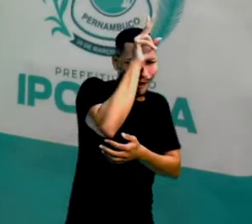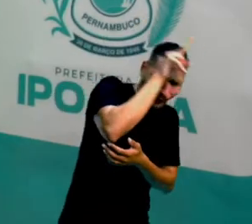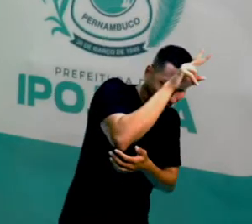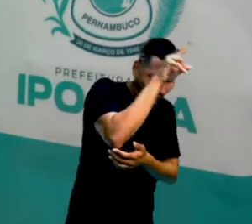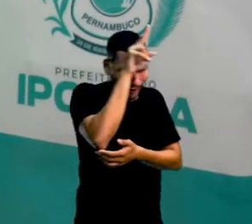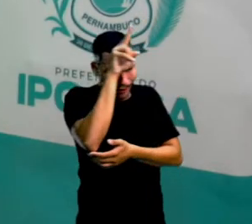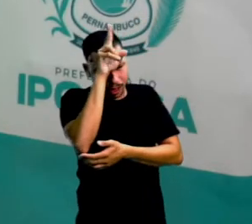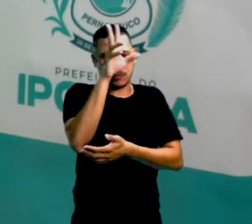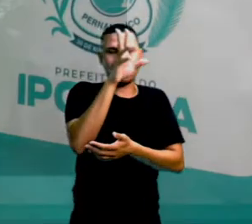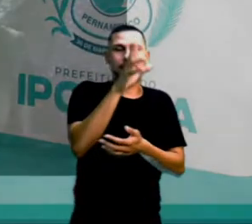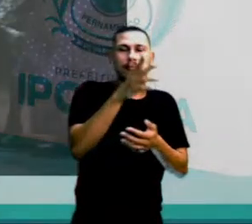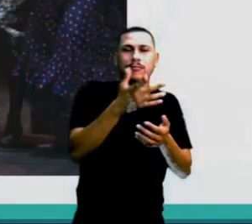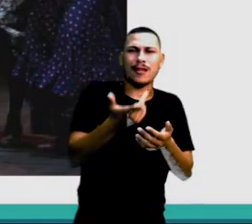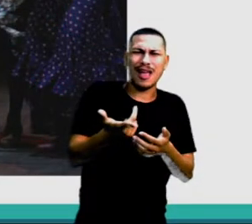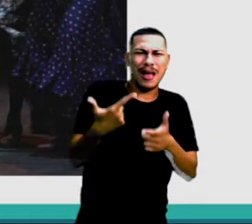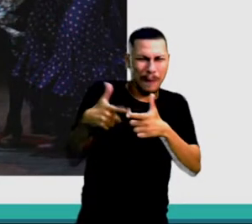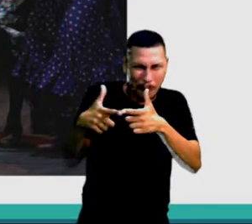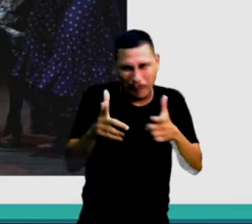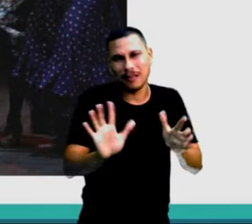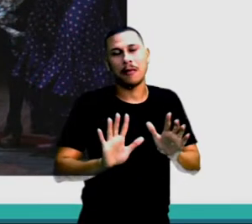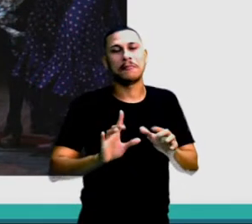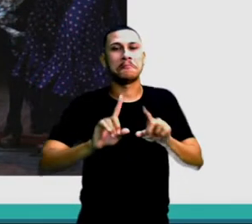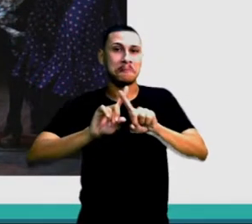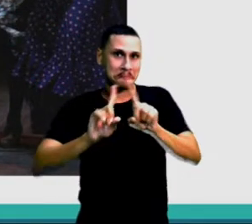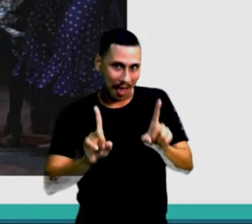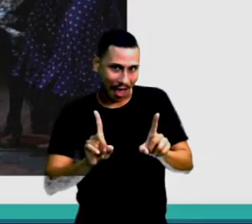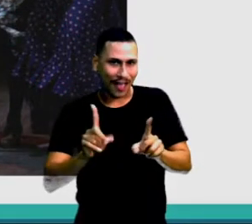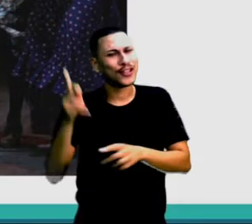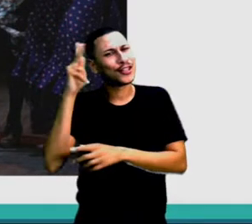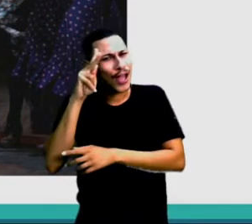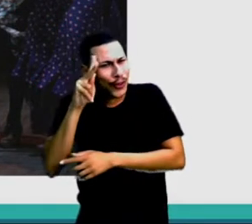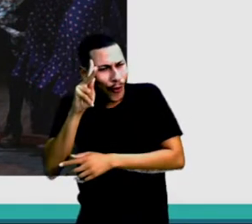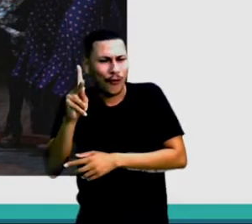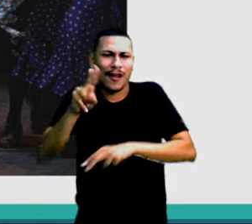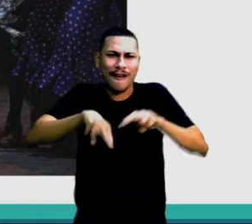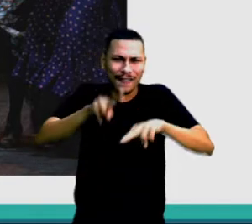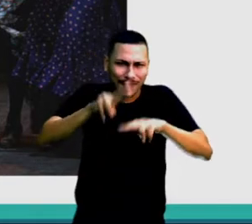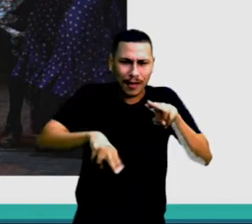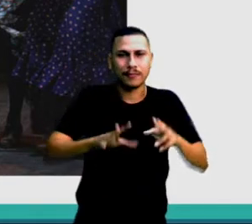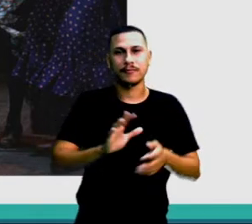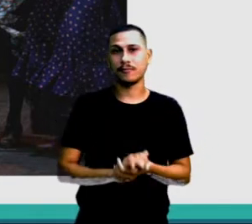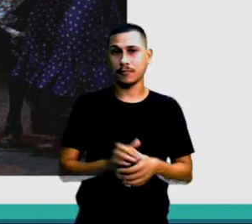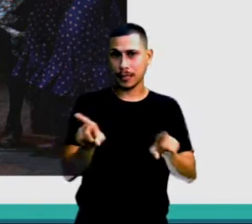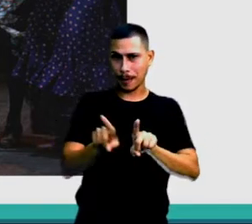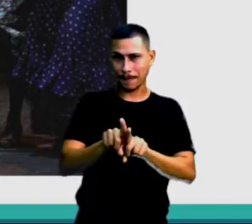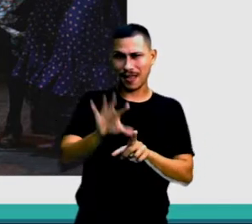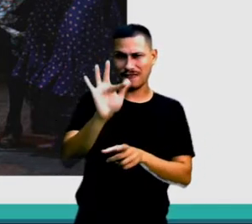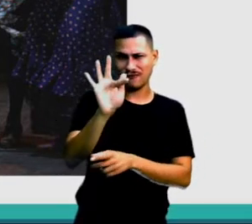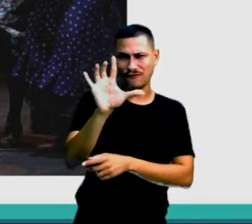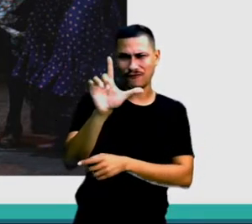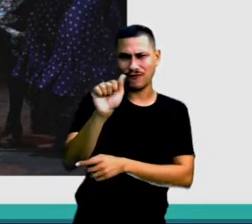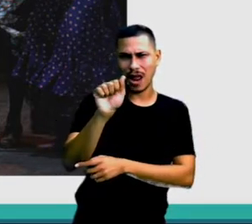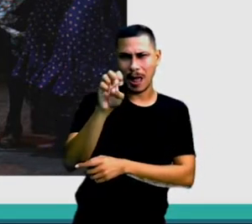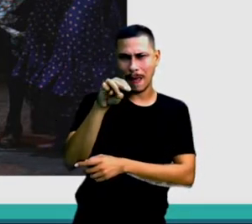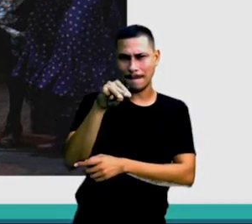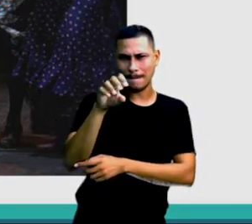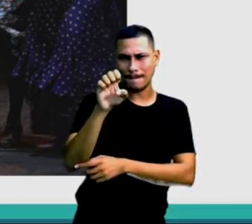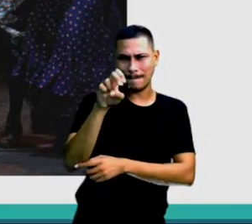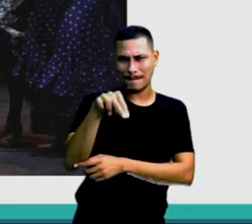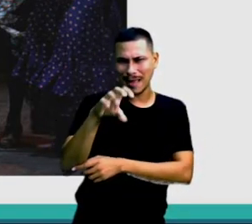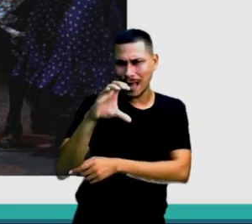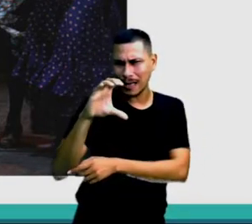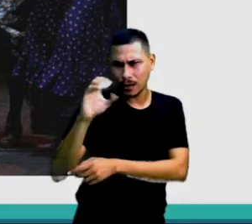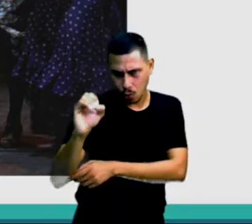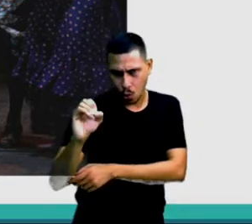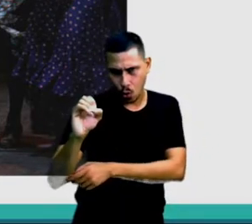E aí a gente vai ver aqui, por exemplo, o flamenco, né, que eu falei para vocês que é espanhola. Vejam essas imagens, que lindo, da dança